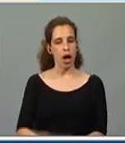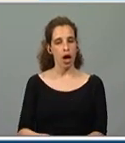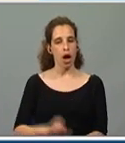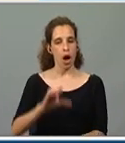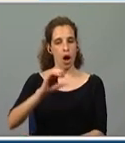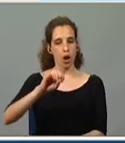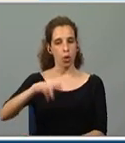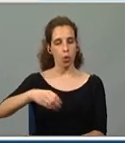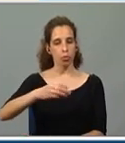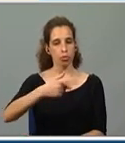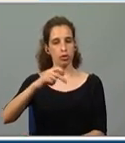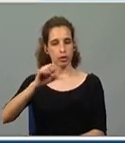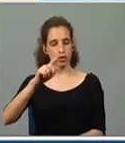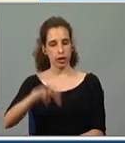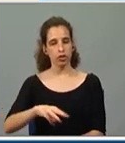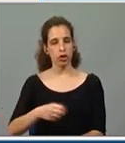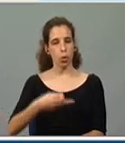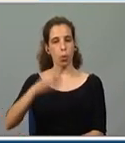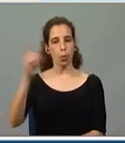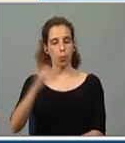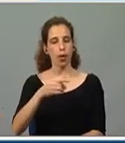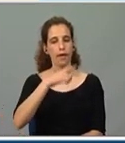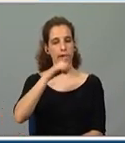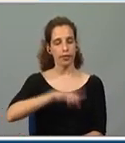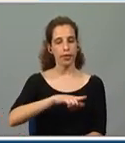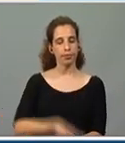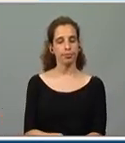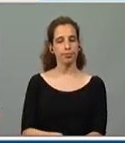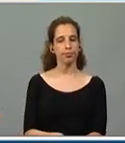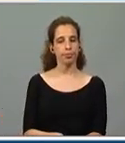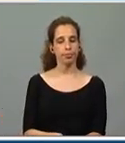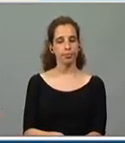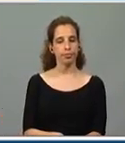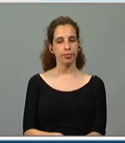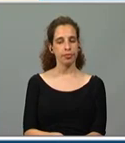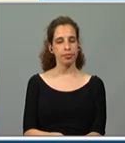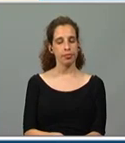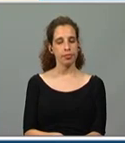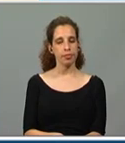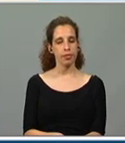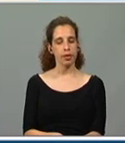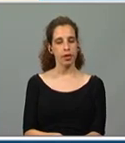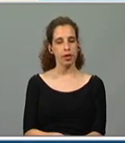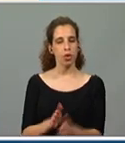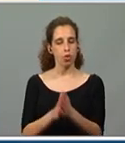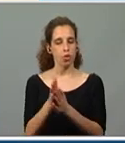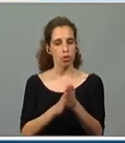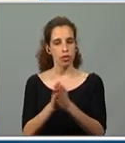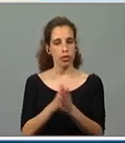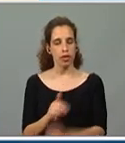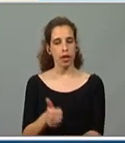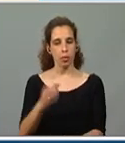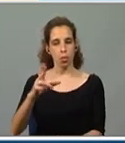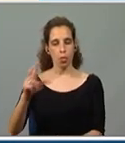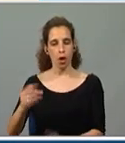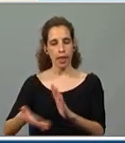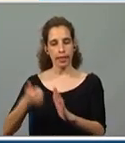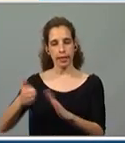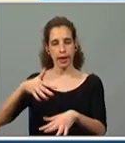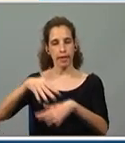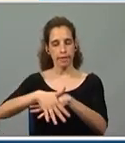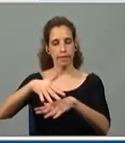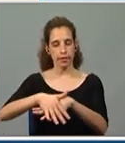com o pó de café. Portanto, e de o colocarem de utilizarem a borra, retirarem dos